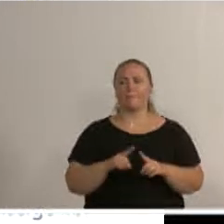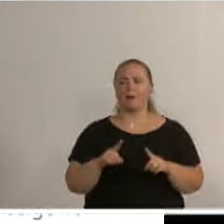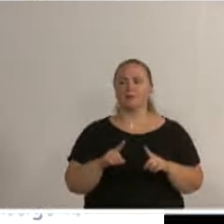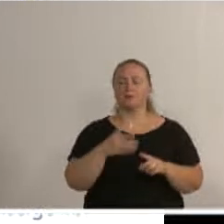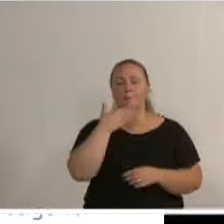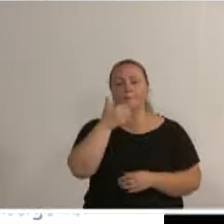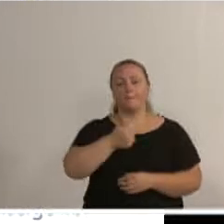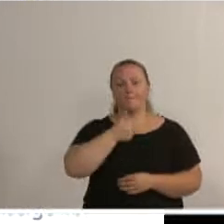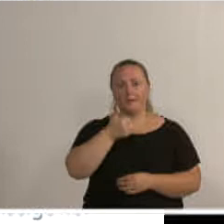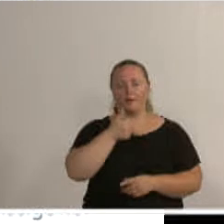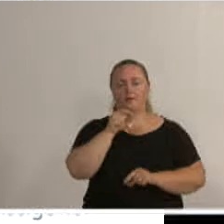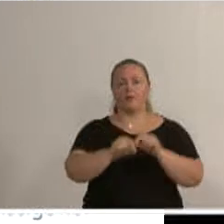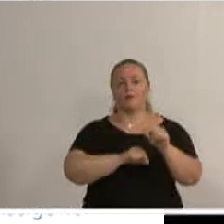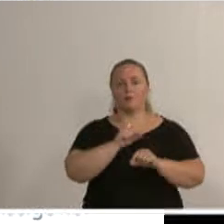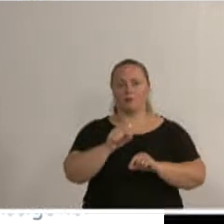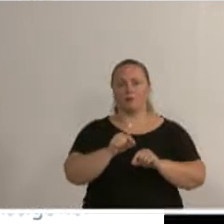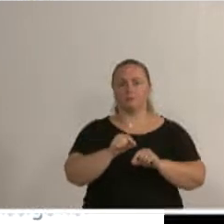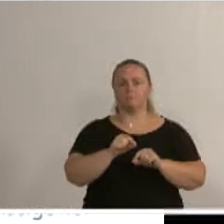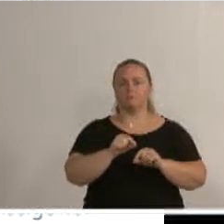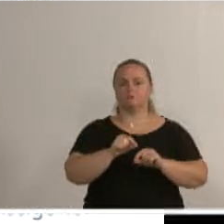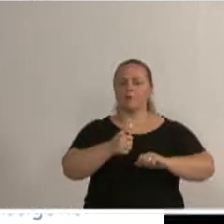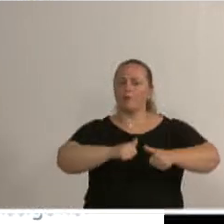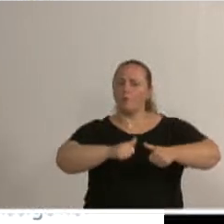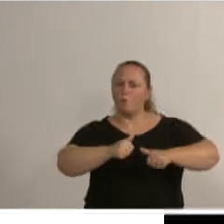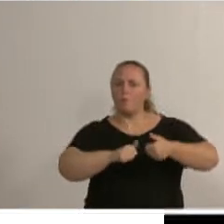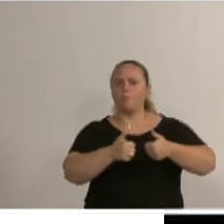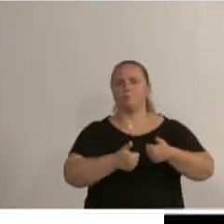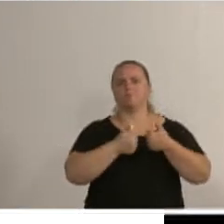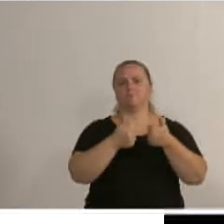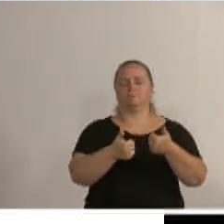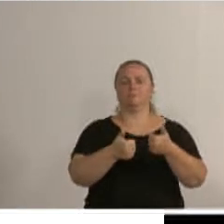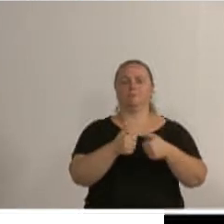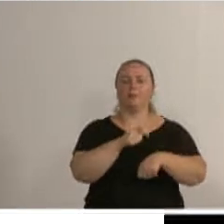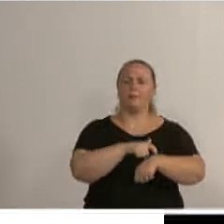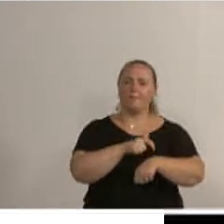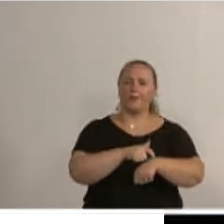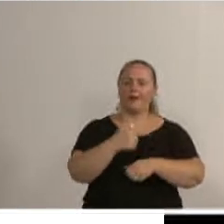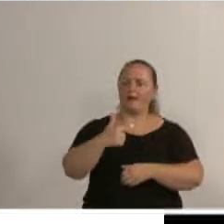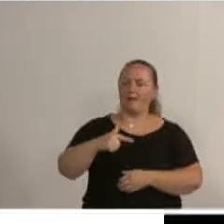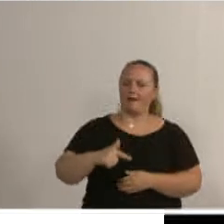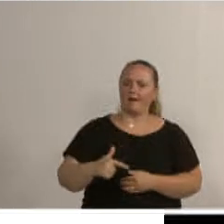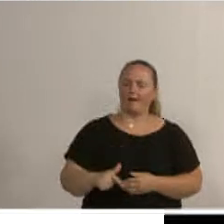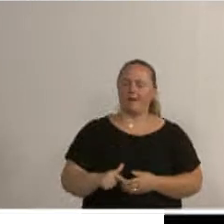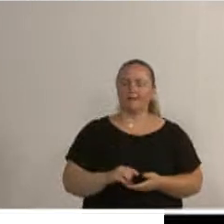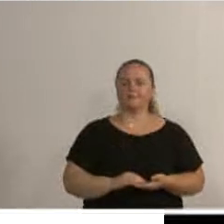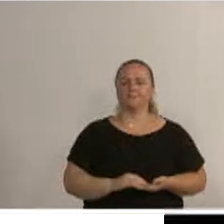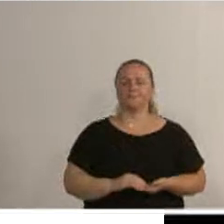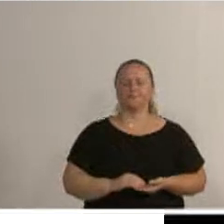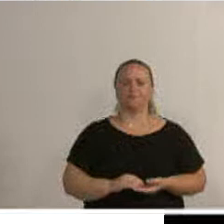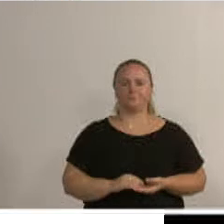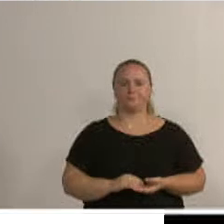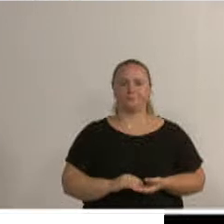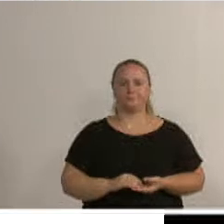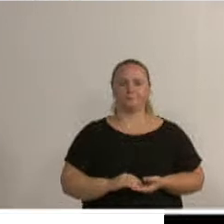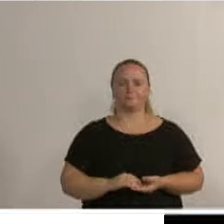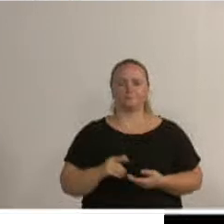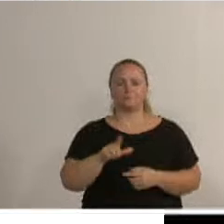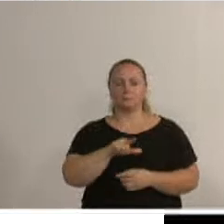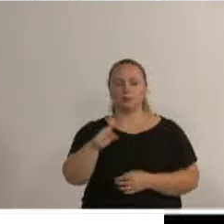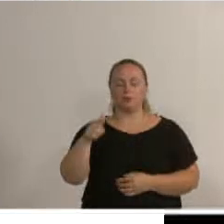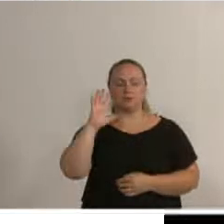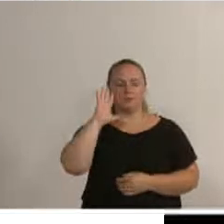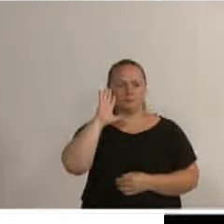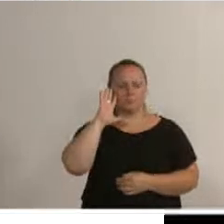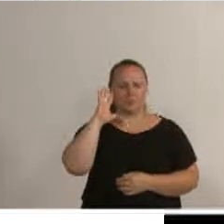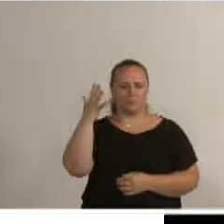aumentar a qualidade do serviço na questão do número de horários. Outra solução proposta, né, como simulado